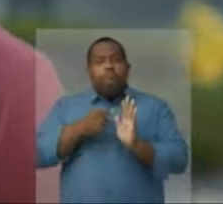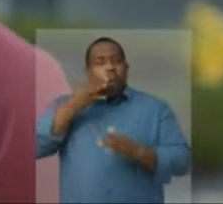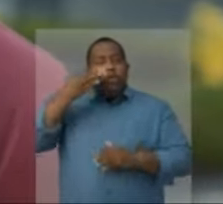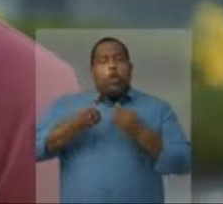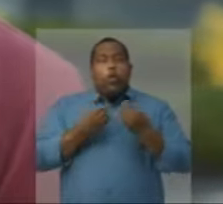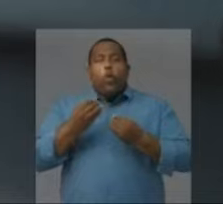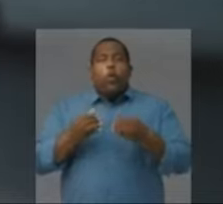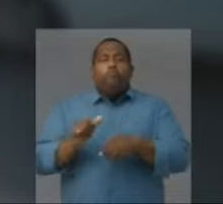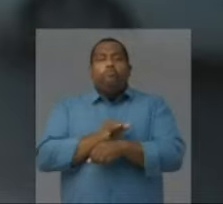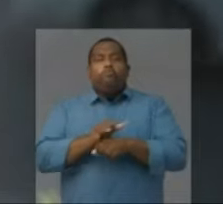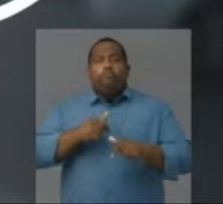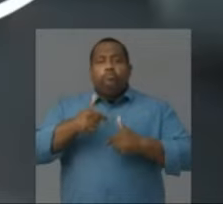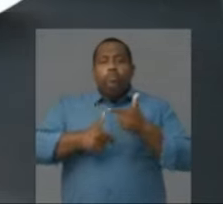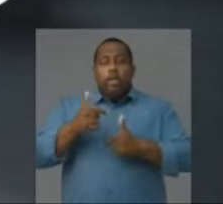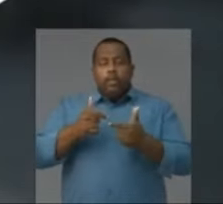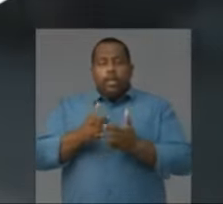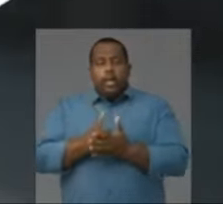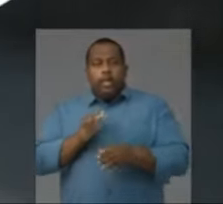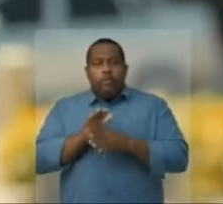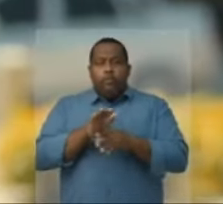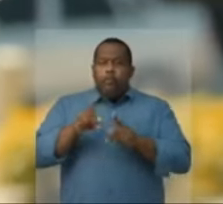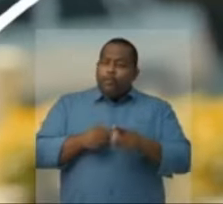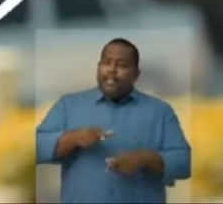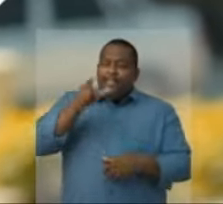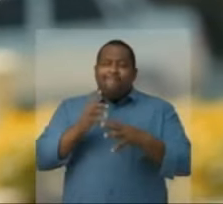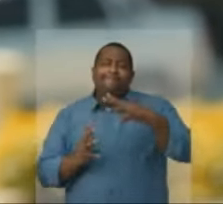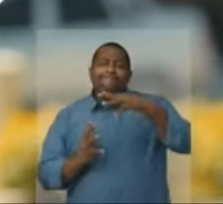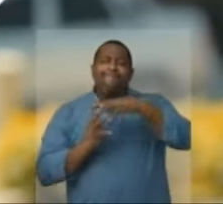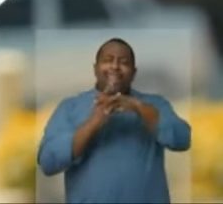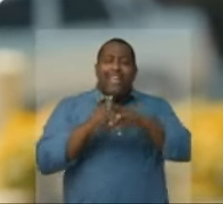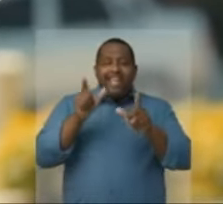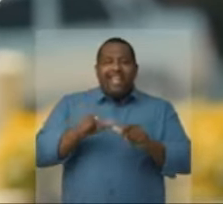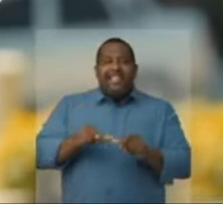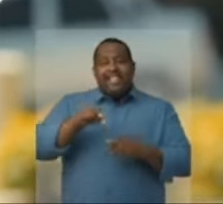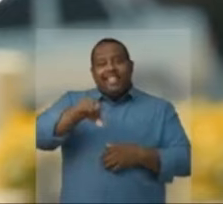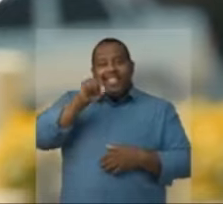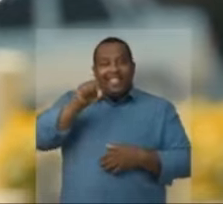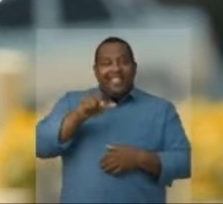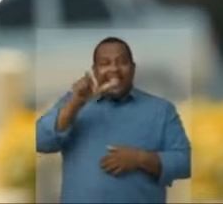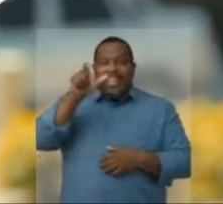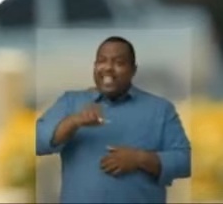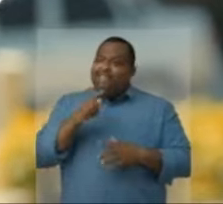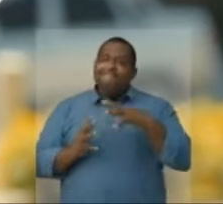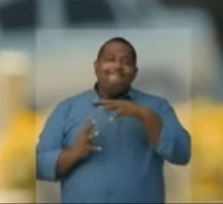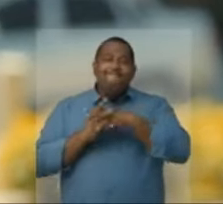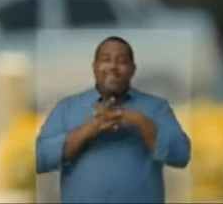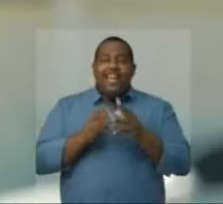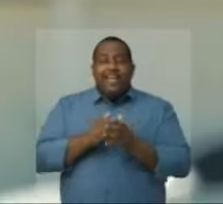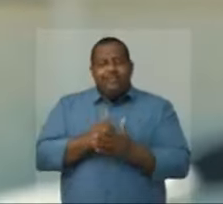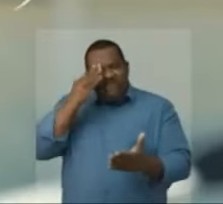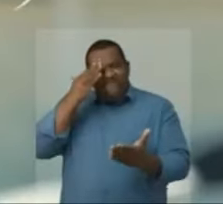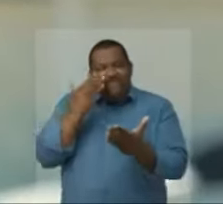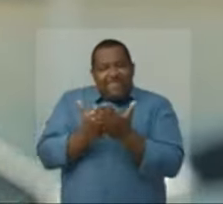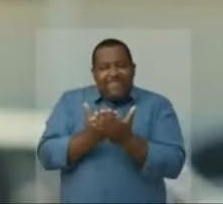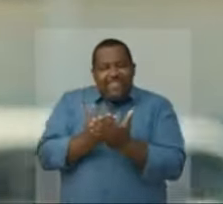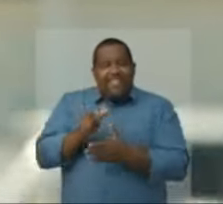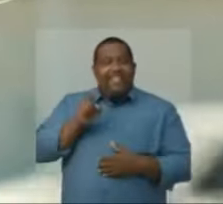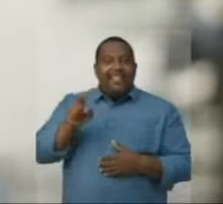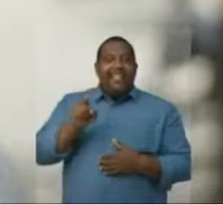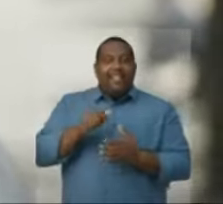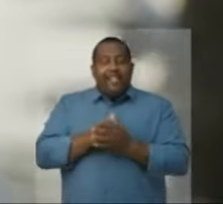mostrar como que trabalha. Ele faz pelo povo, ele está com o povo. É o cara, para mim, a única coisa que eu tenho a dizer dele é que ele é o cara. Eu